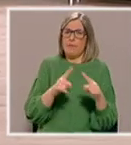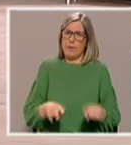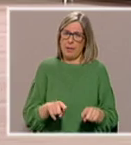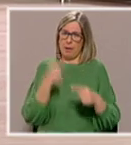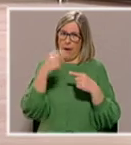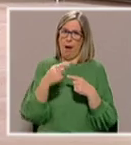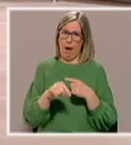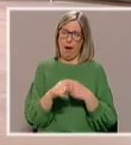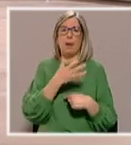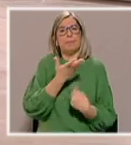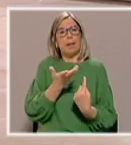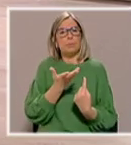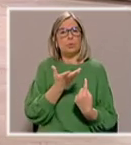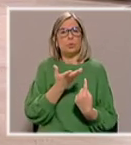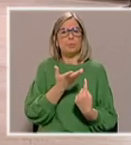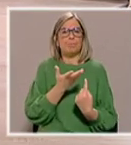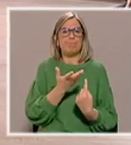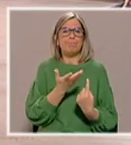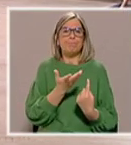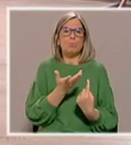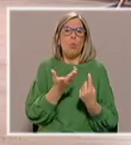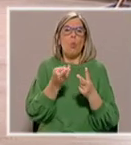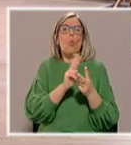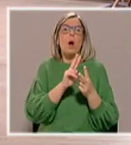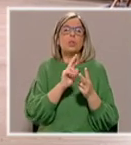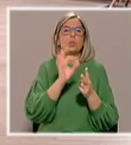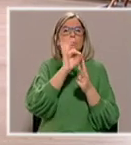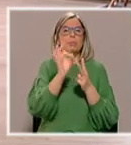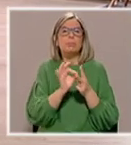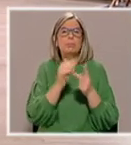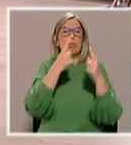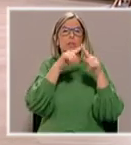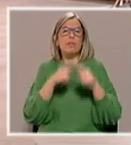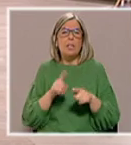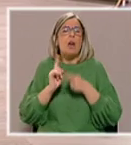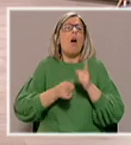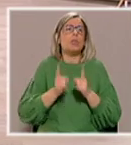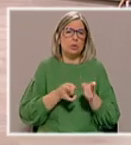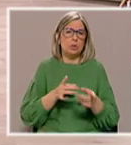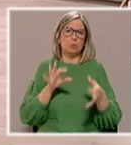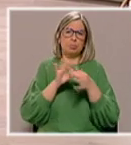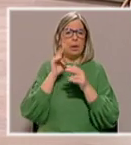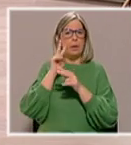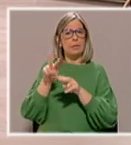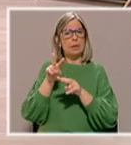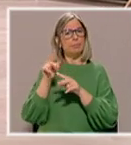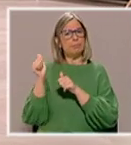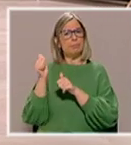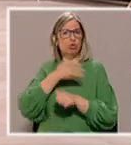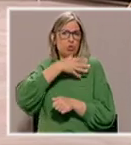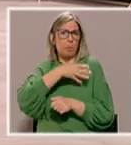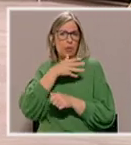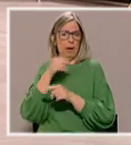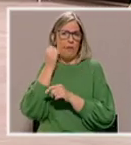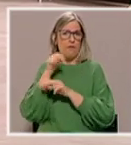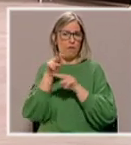diferenças. E vamos então agora ver quais são as principais diferenças entre sangue venoso e sangue arterial. Vamos então ver aqui um pequeno vídeo sobre cada um. Vamos